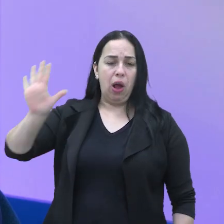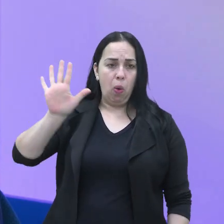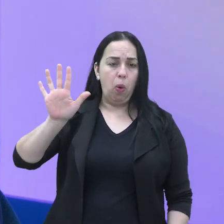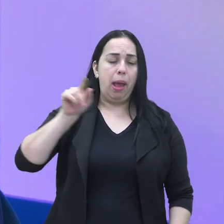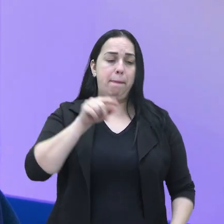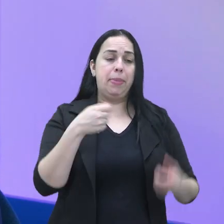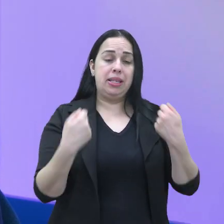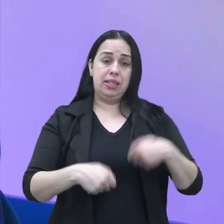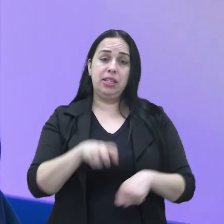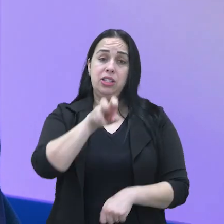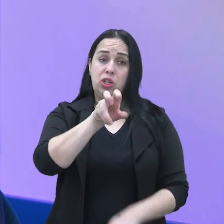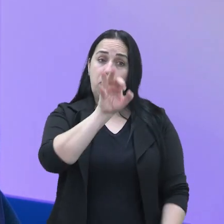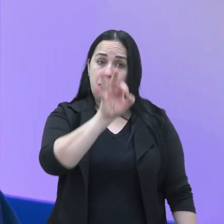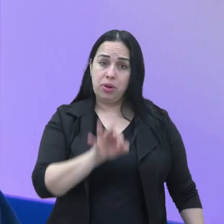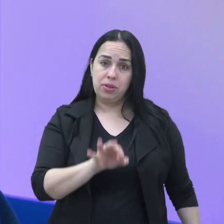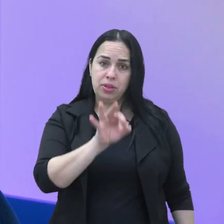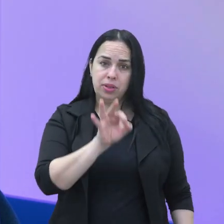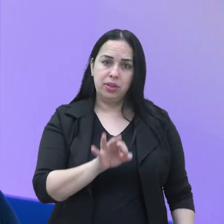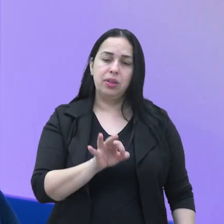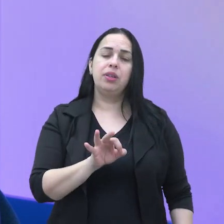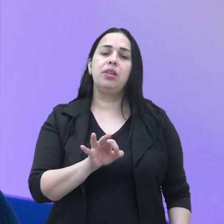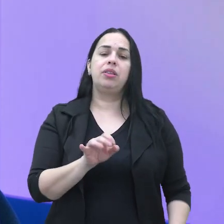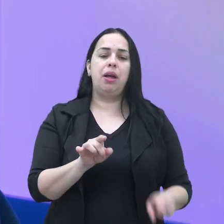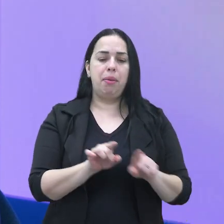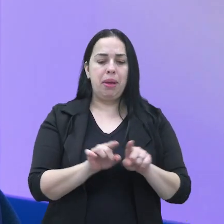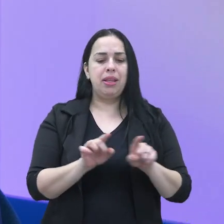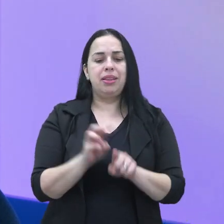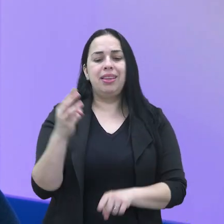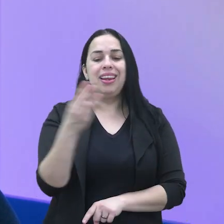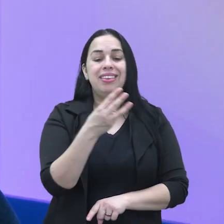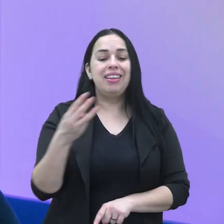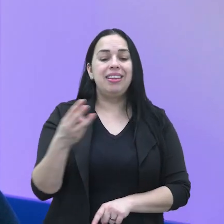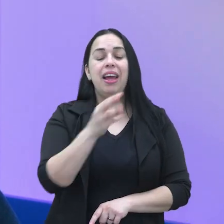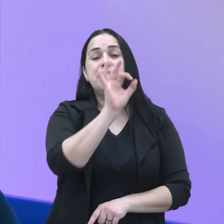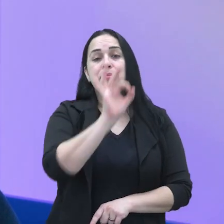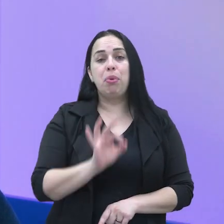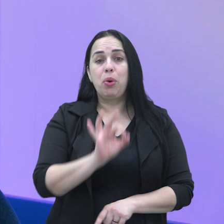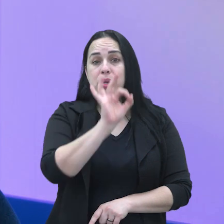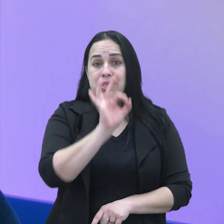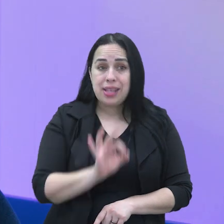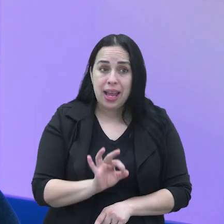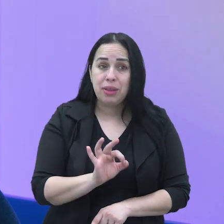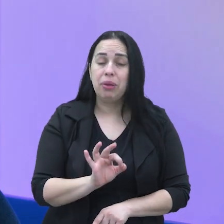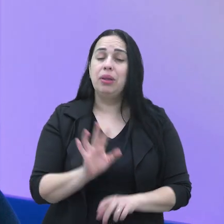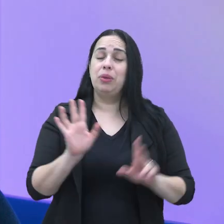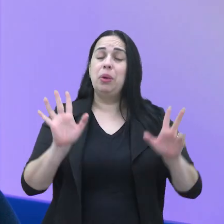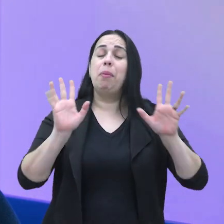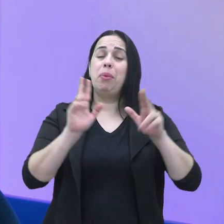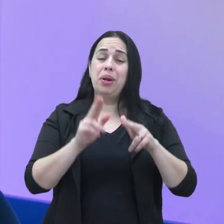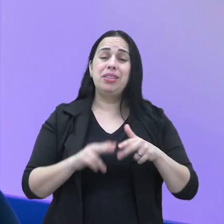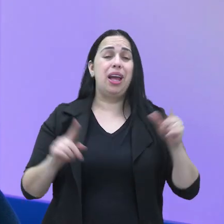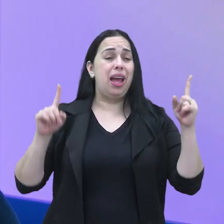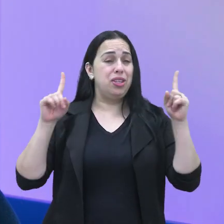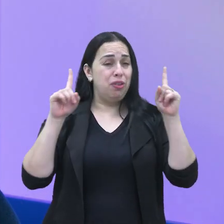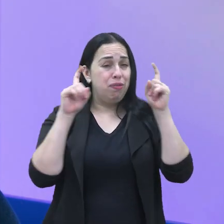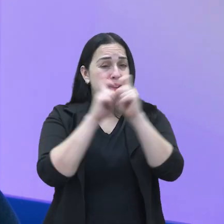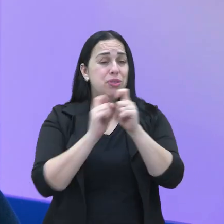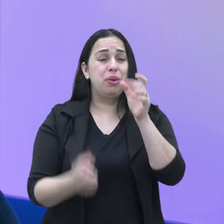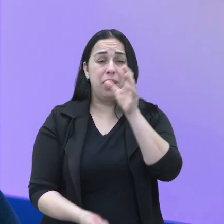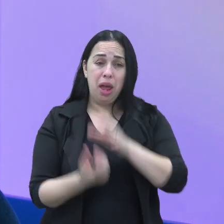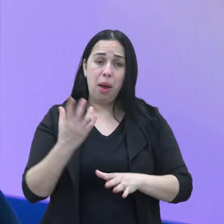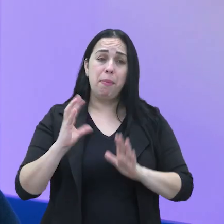Federal, dividido entre pelo menos 1/3 dos estados da federação. Então, é um processo um pouco difícil de